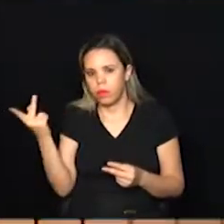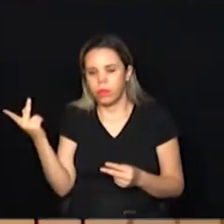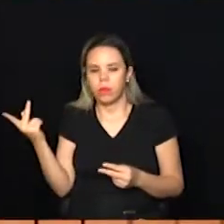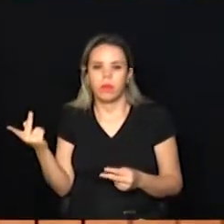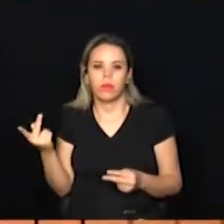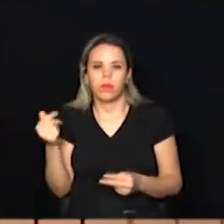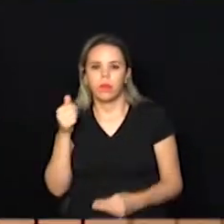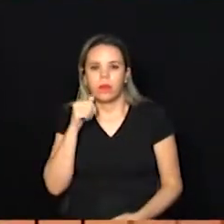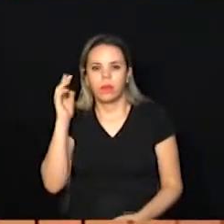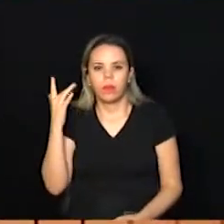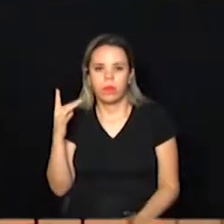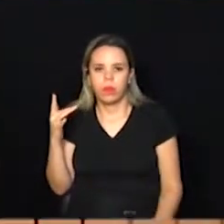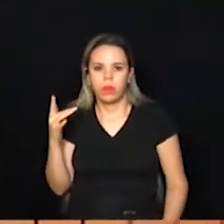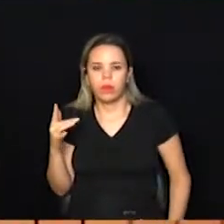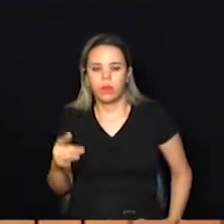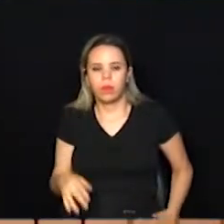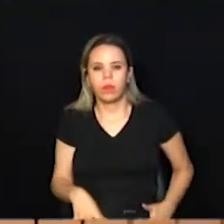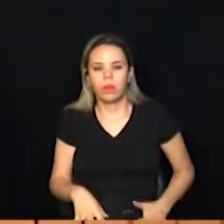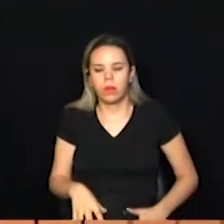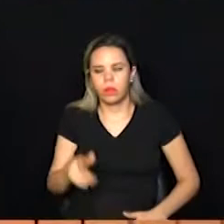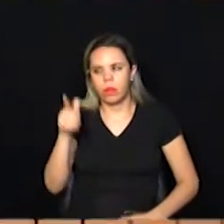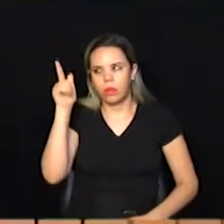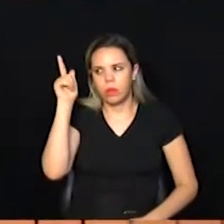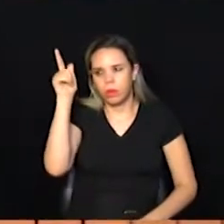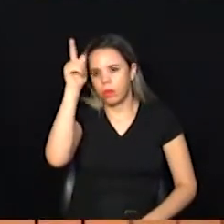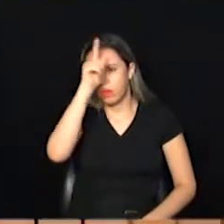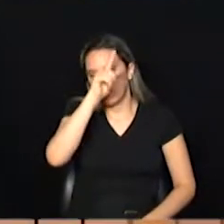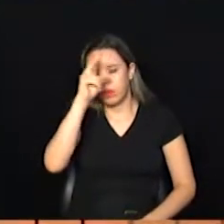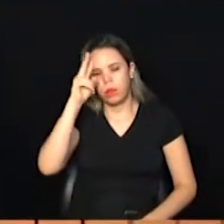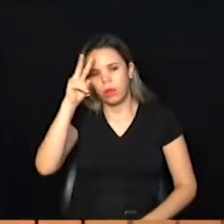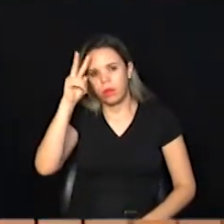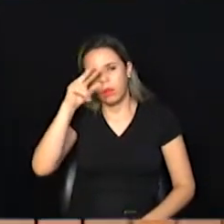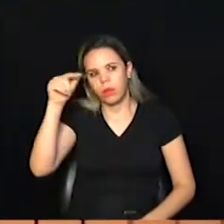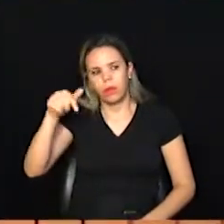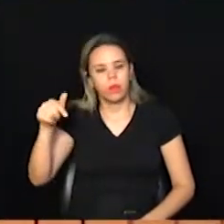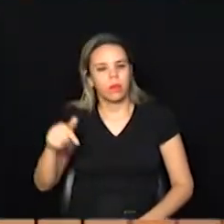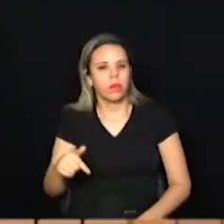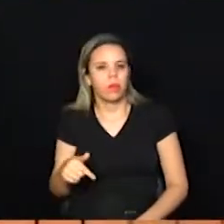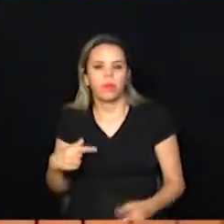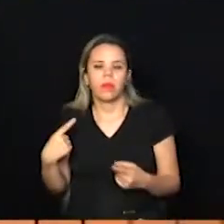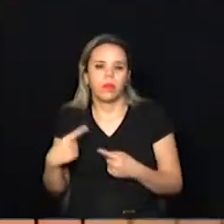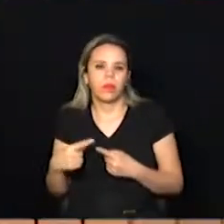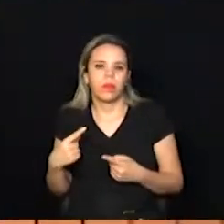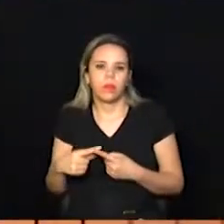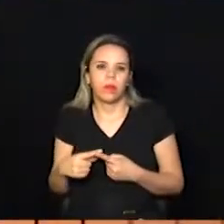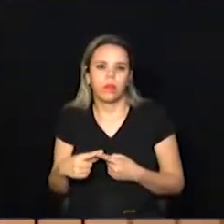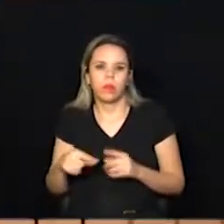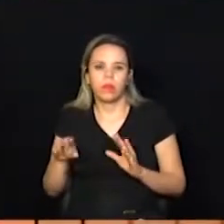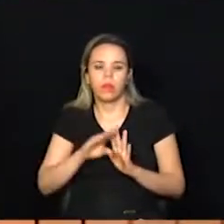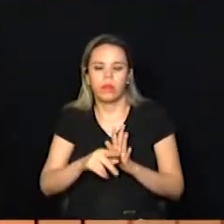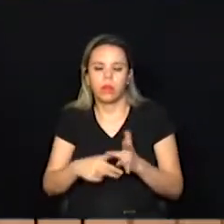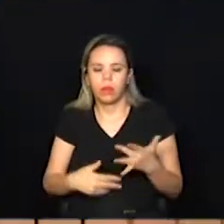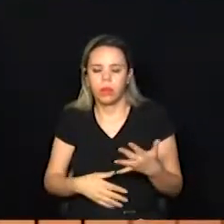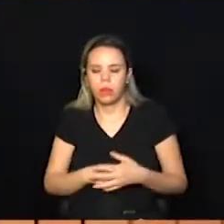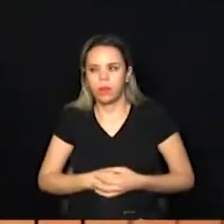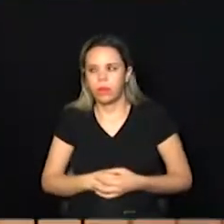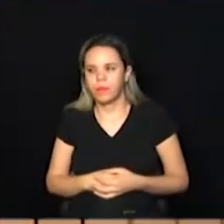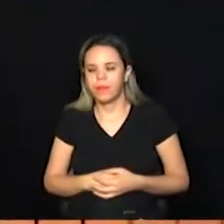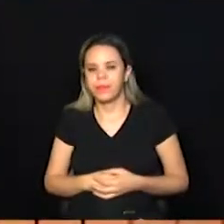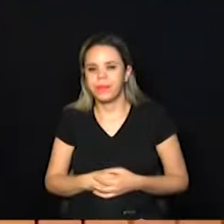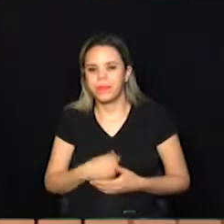da vereadora Guida e do Gustavo me relembrar aqui, porque eu elenquei uma série de questões e